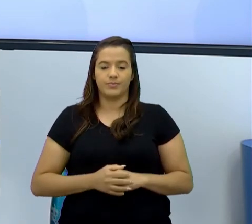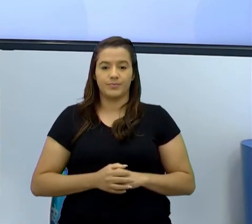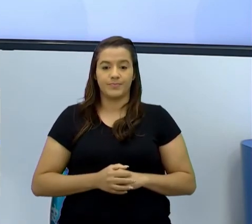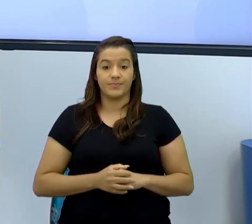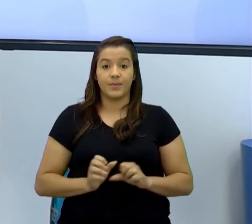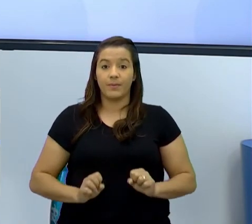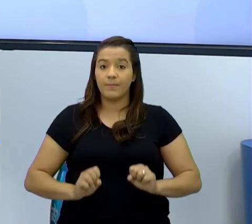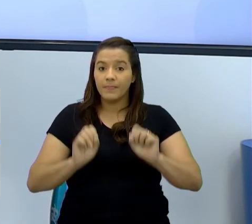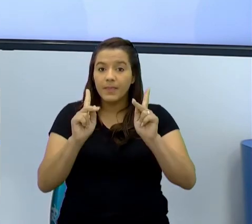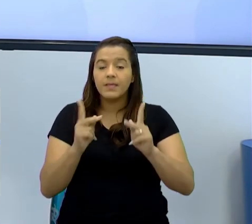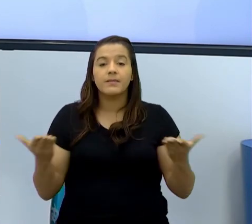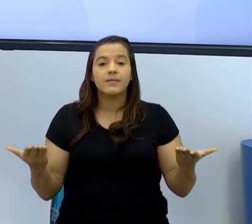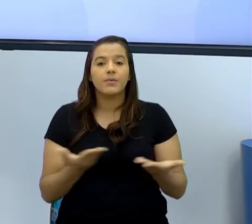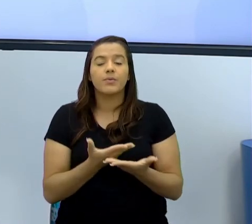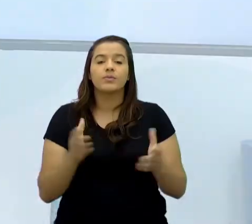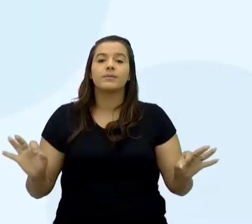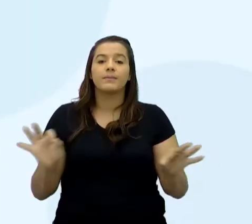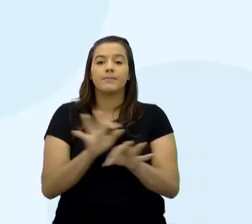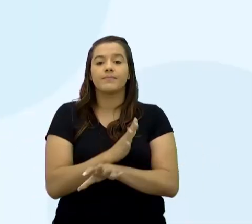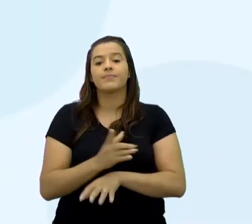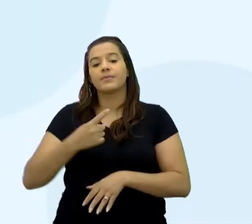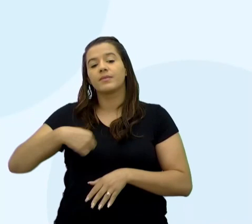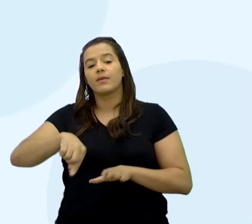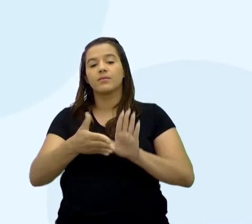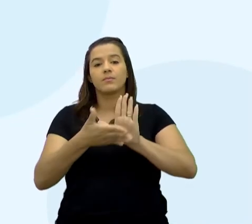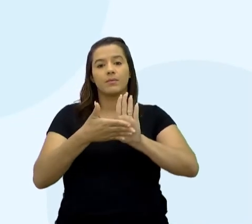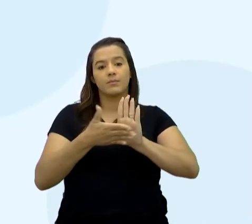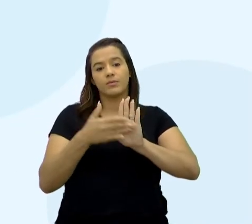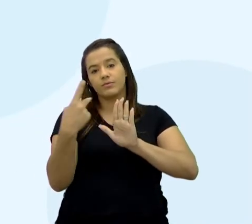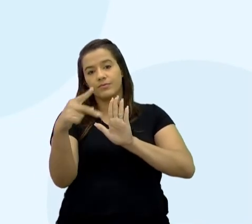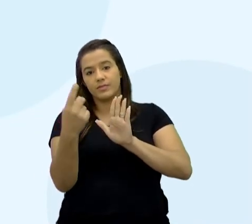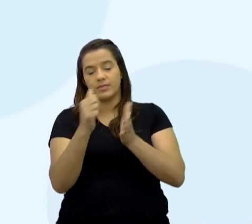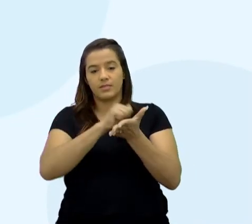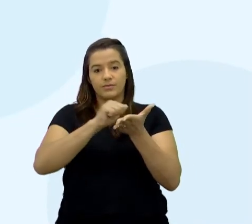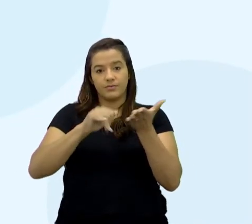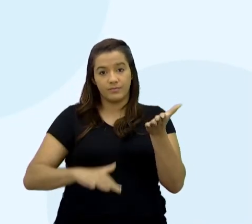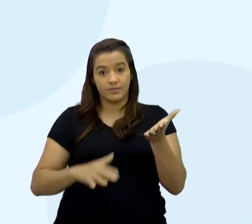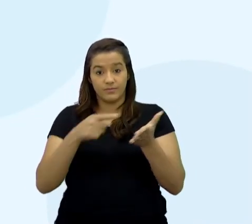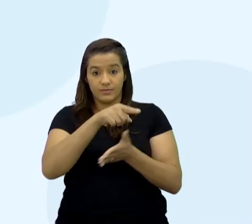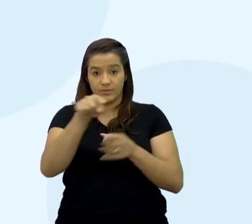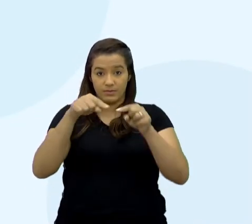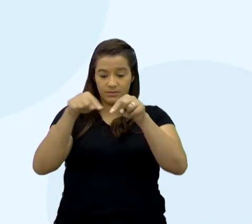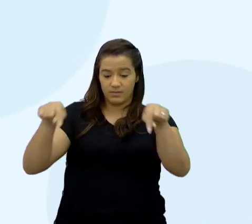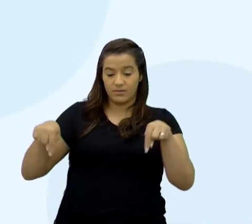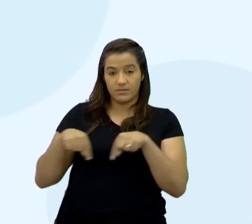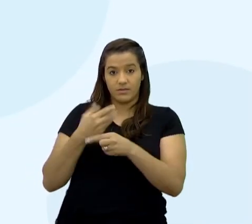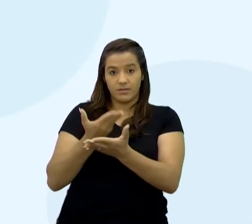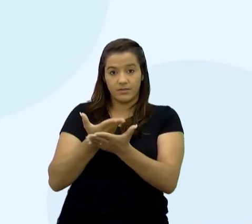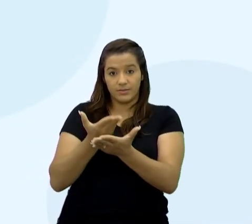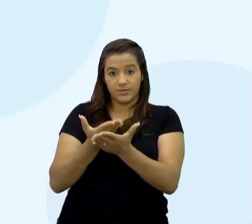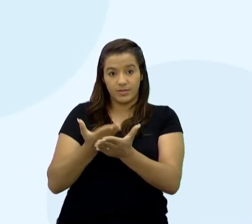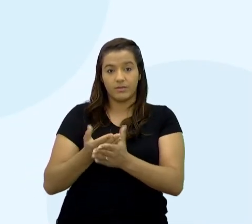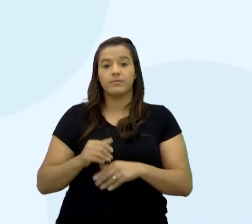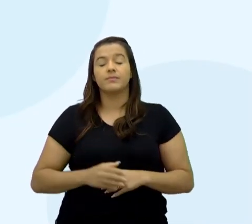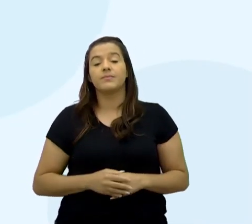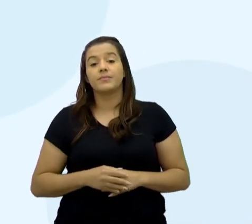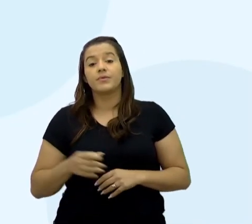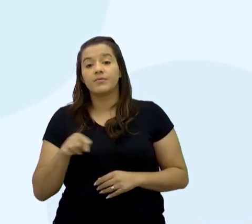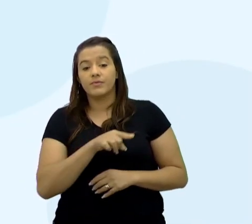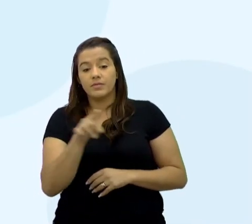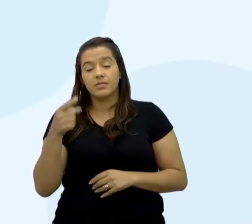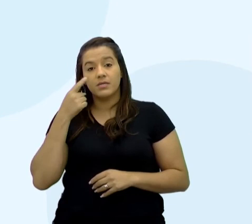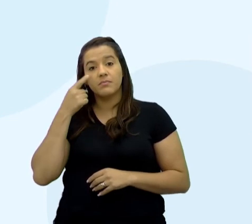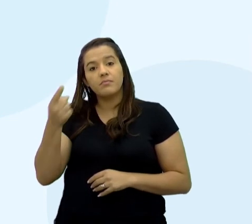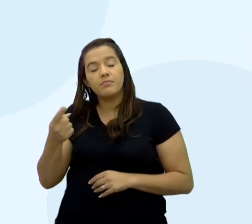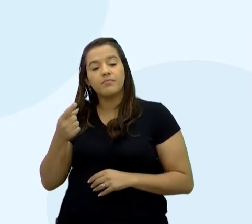Então finalizamos, temos aí uma proposta de atividade para vocês desenvolverem em sala, tá? Então, propomos que você analise a